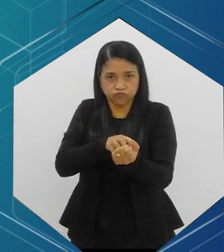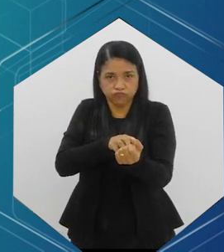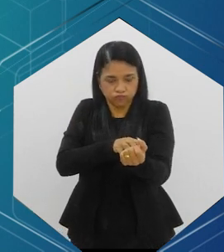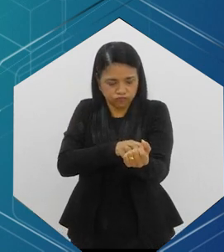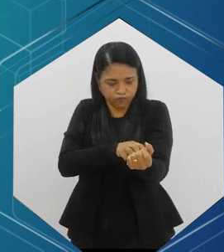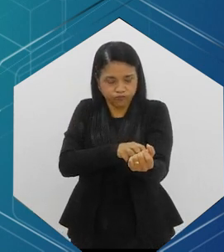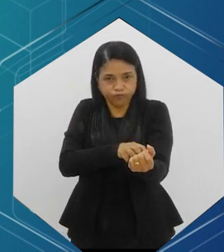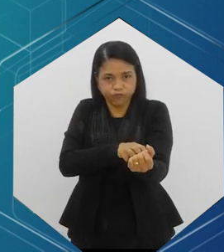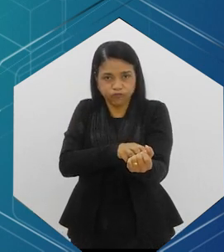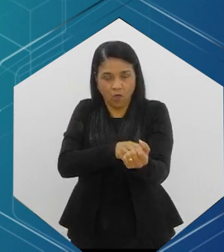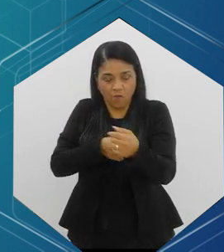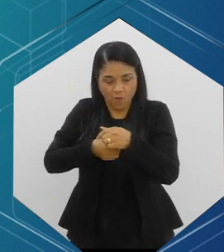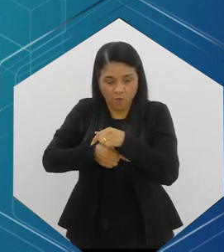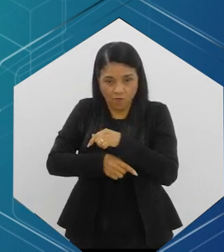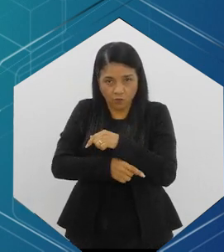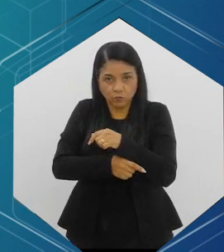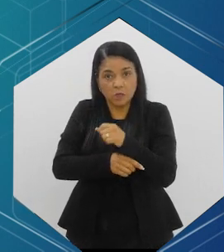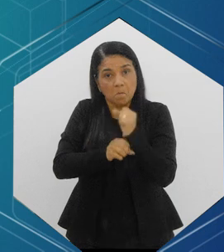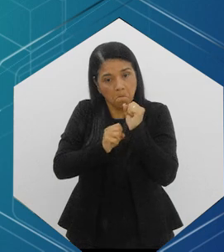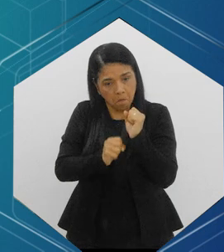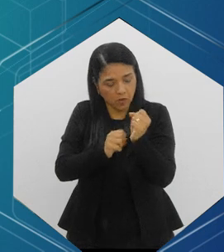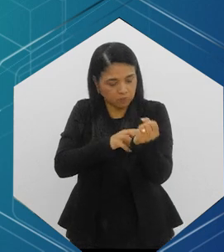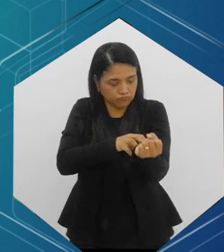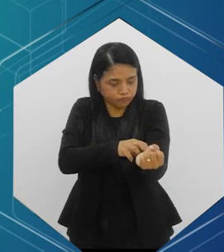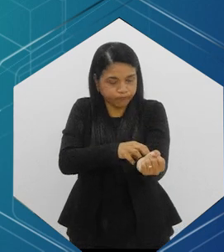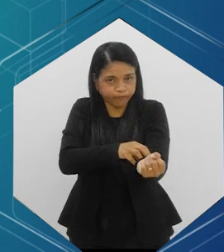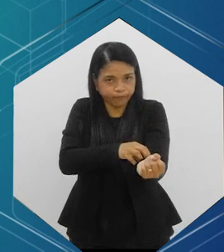vaso profundo, ele pode migrar,